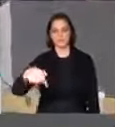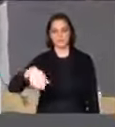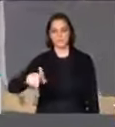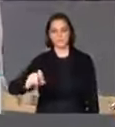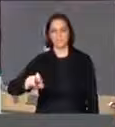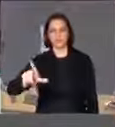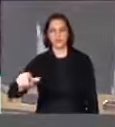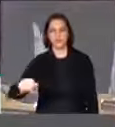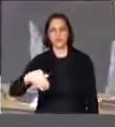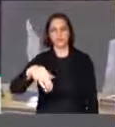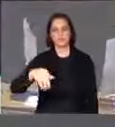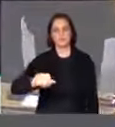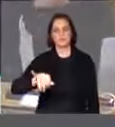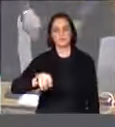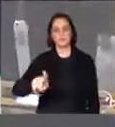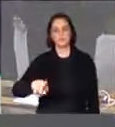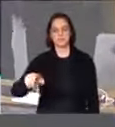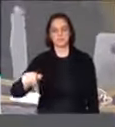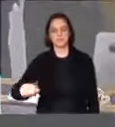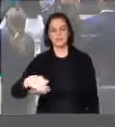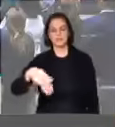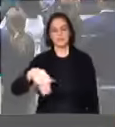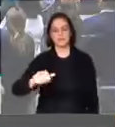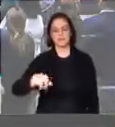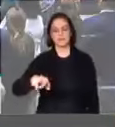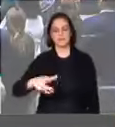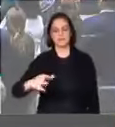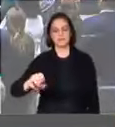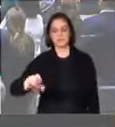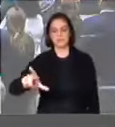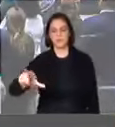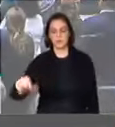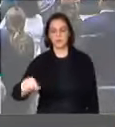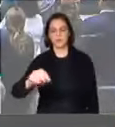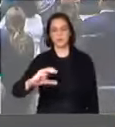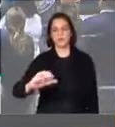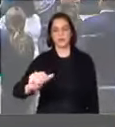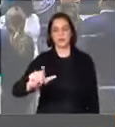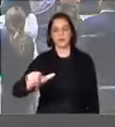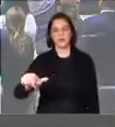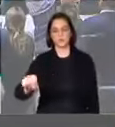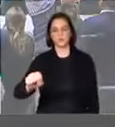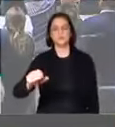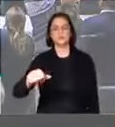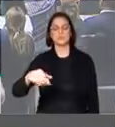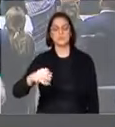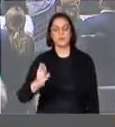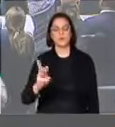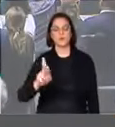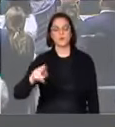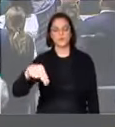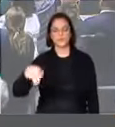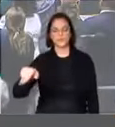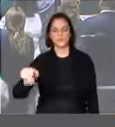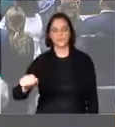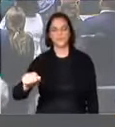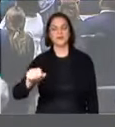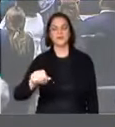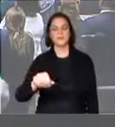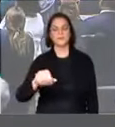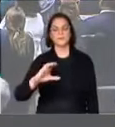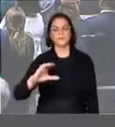Castro, Marisa Fernandes, Marcelo Nascimento, Carlos Magno, Bruna